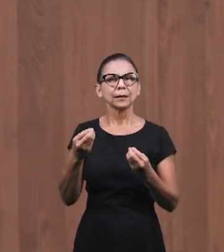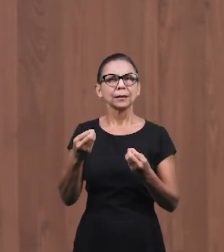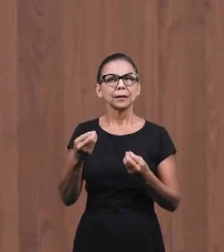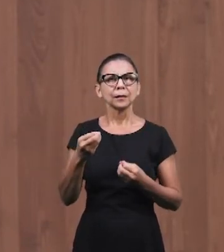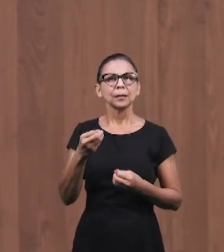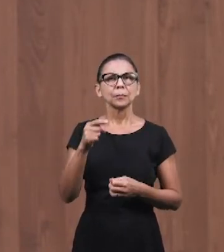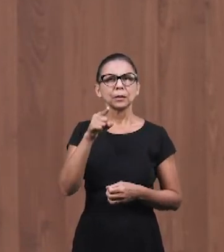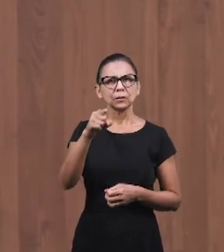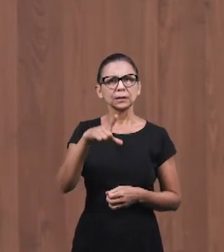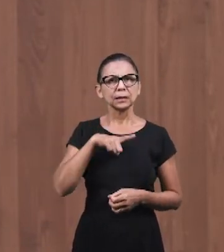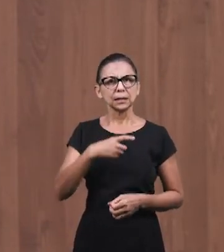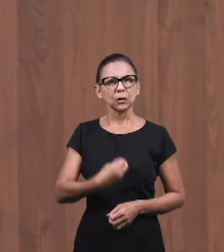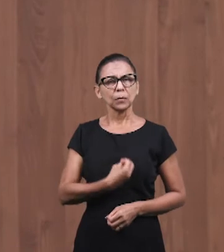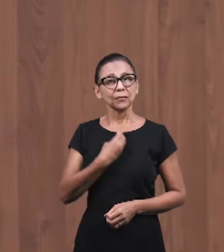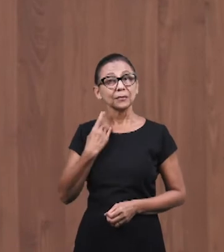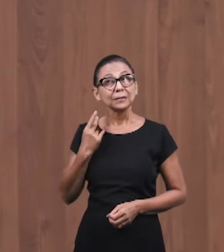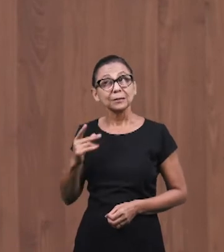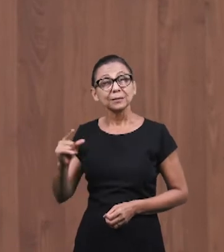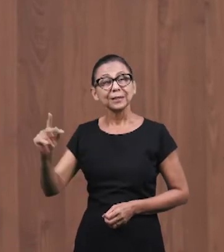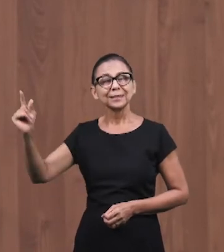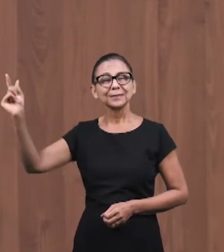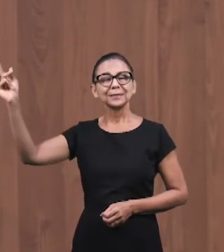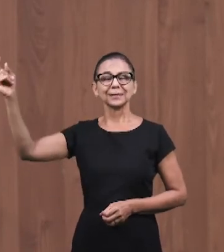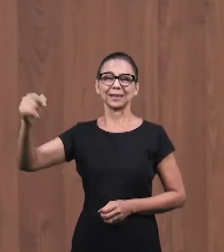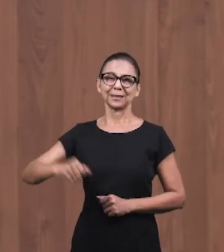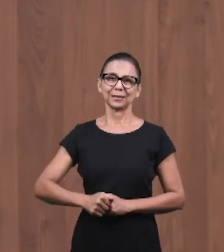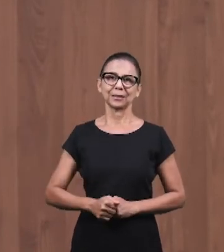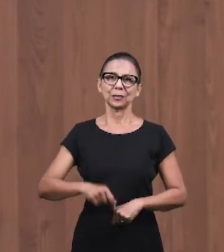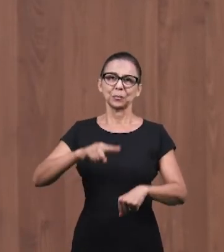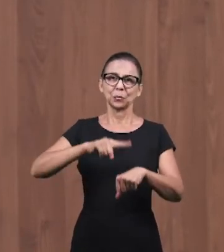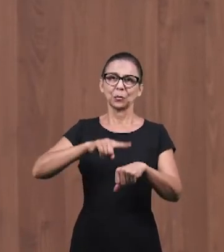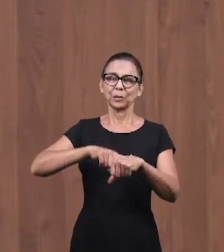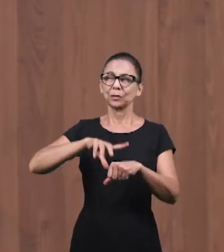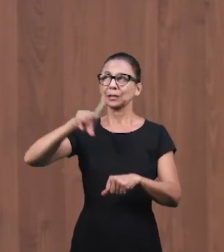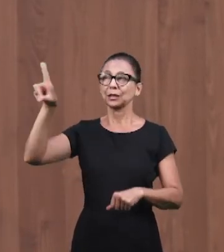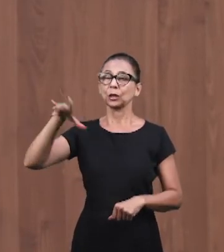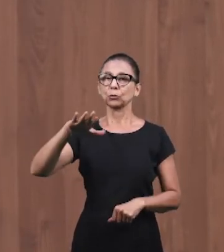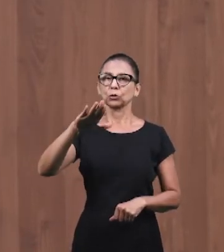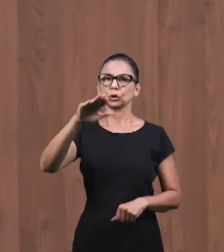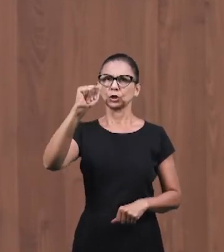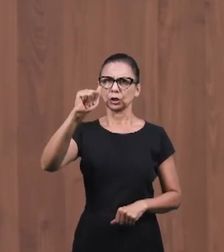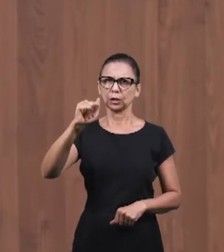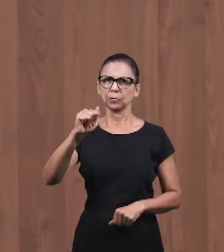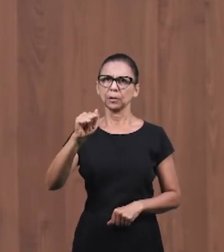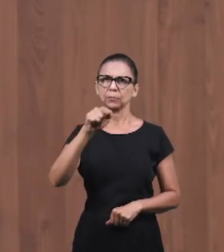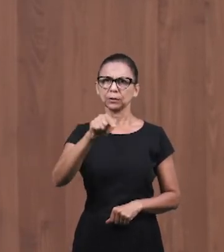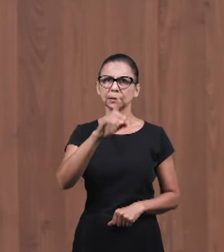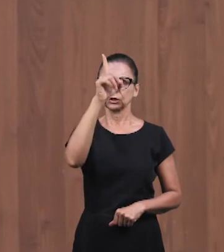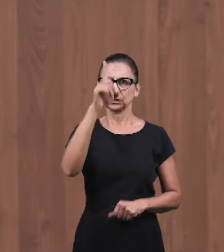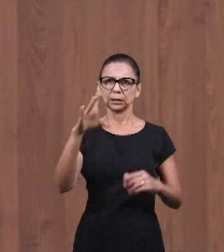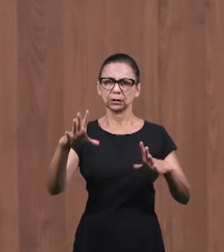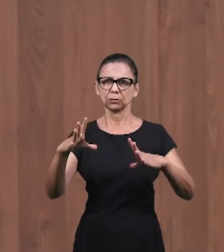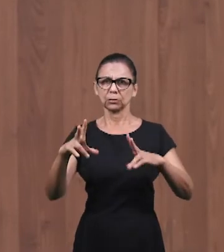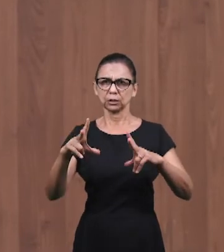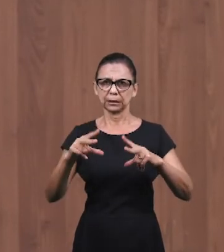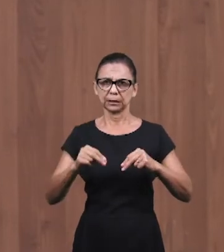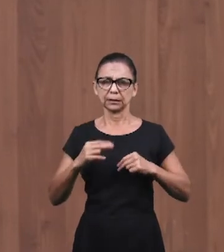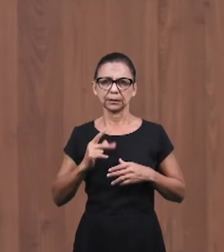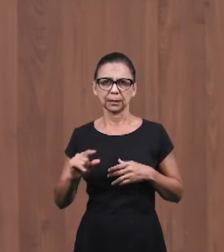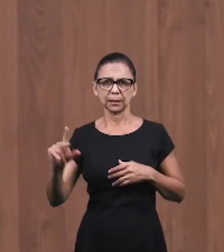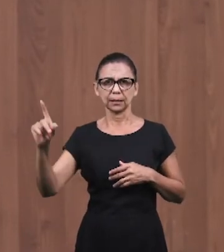os chamados, eles recebem a promessa da herança eterna, segundo Hebreus capítulo 9,